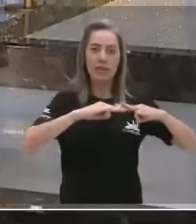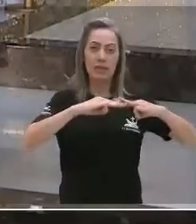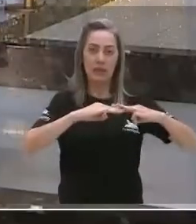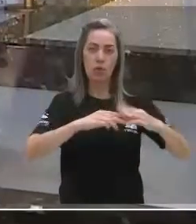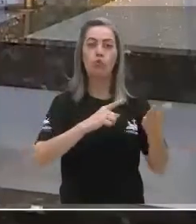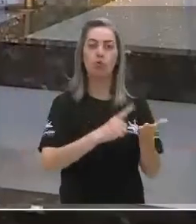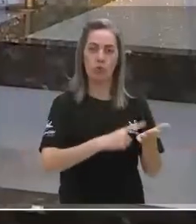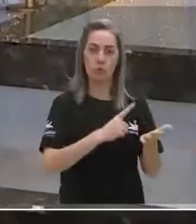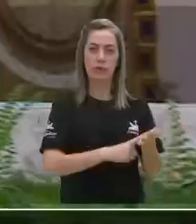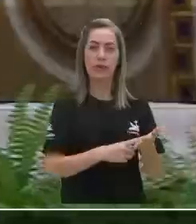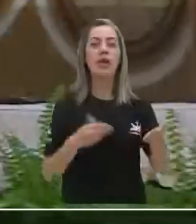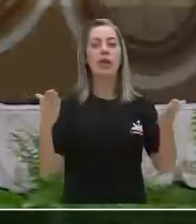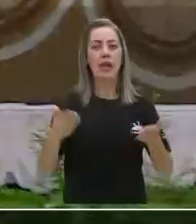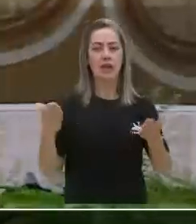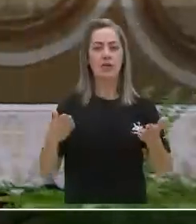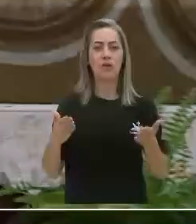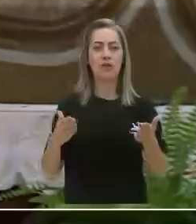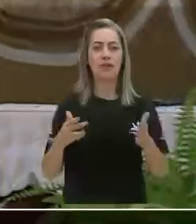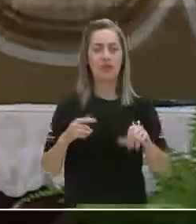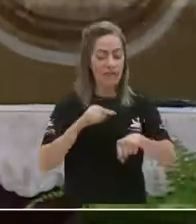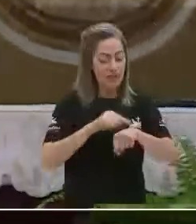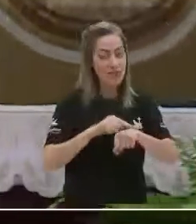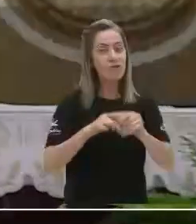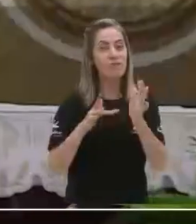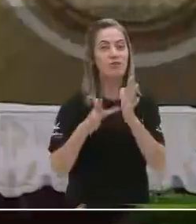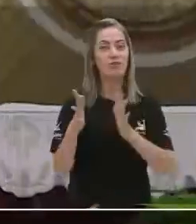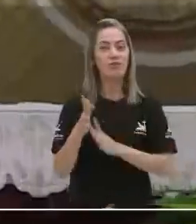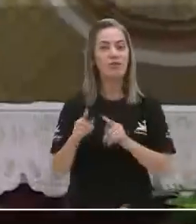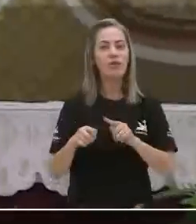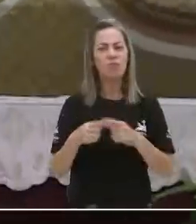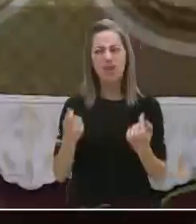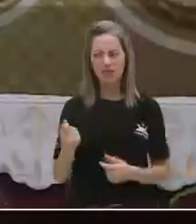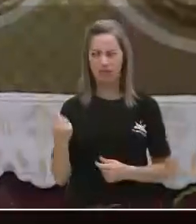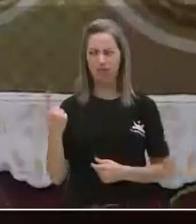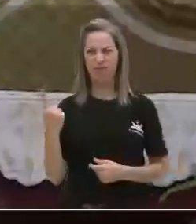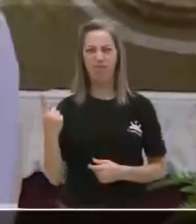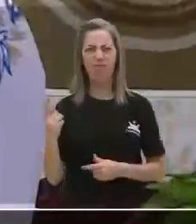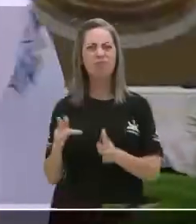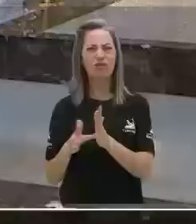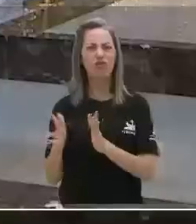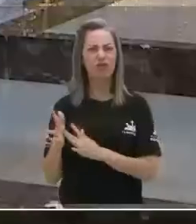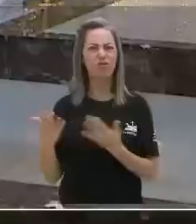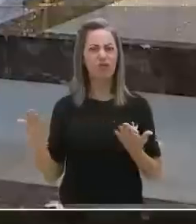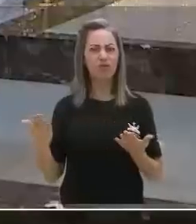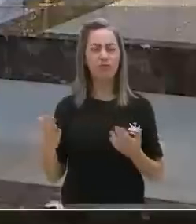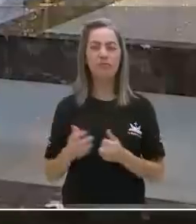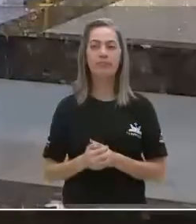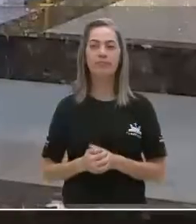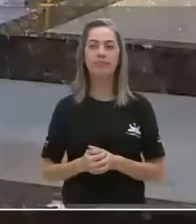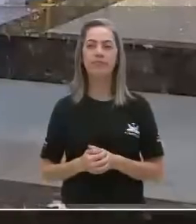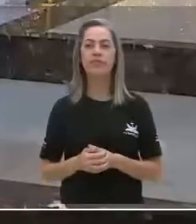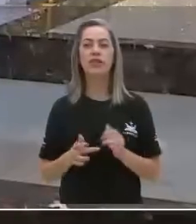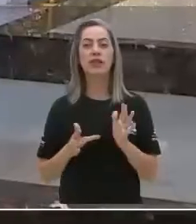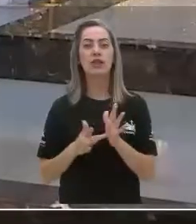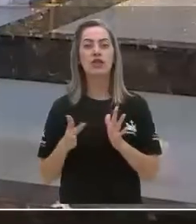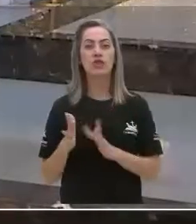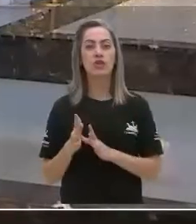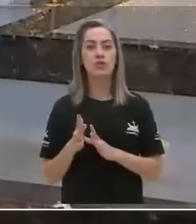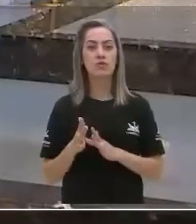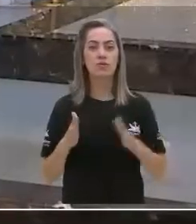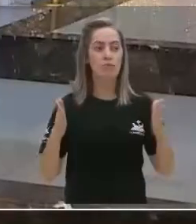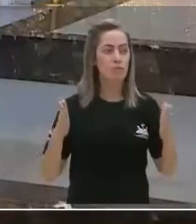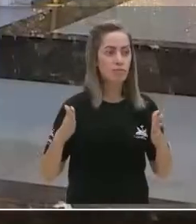missão, agora é a hora dele. Mas será que é ele? E Jesus surpreende